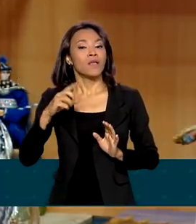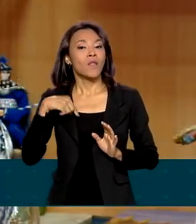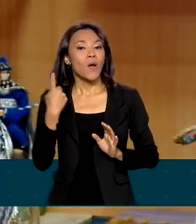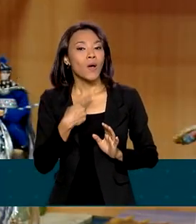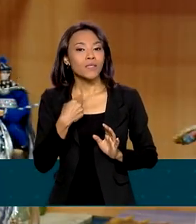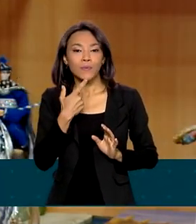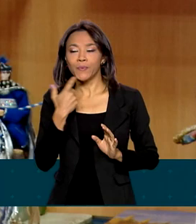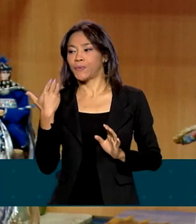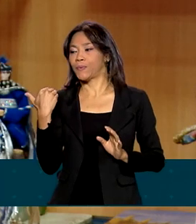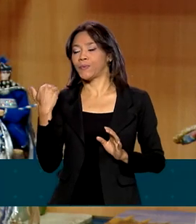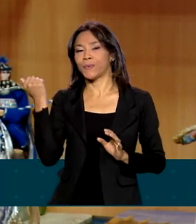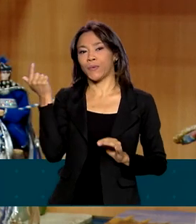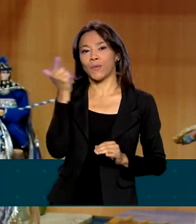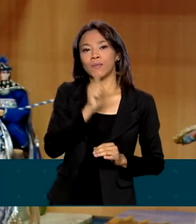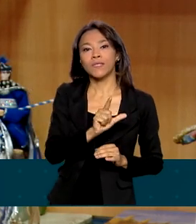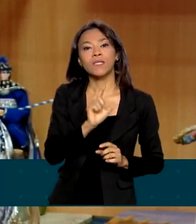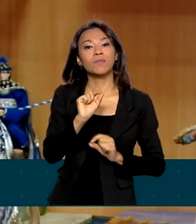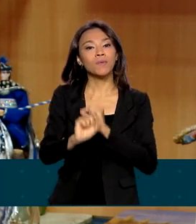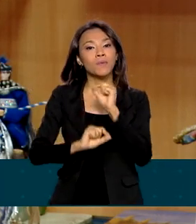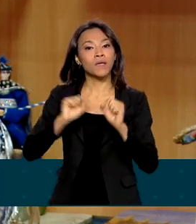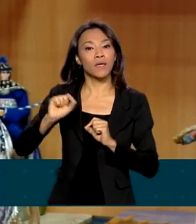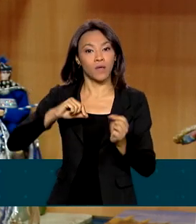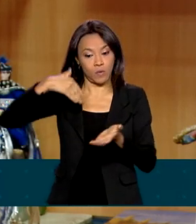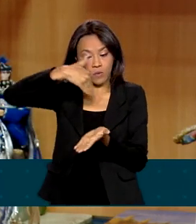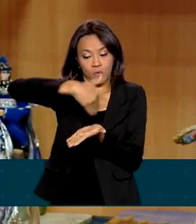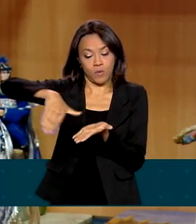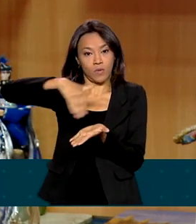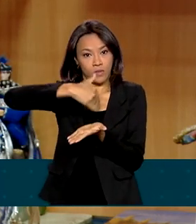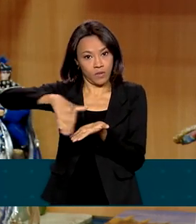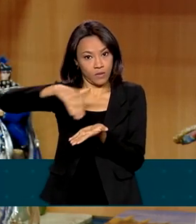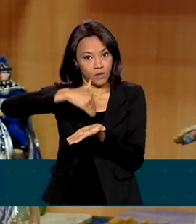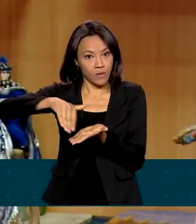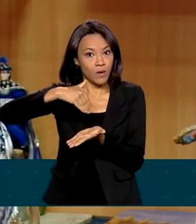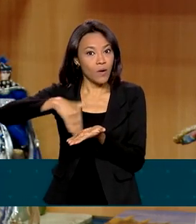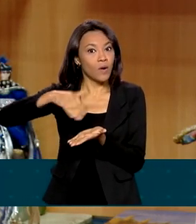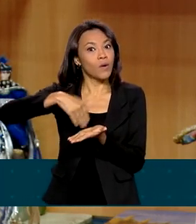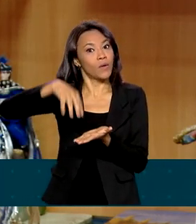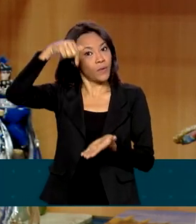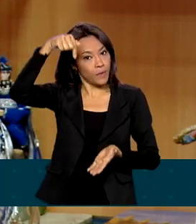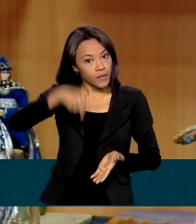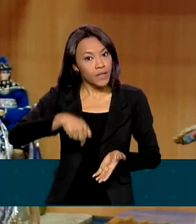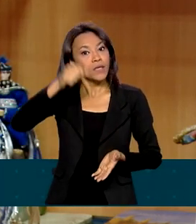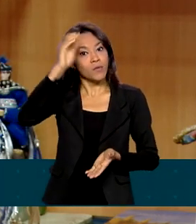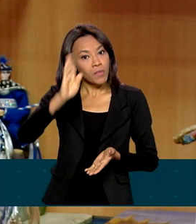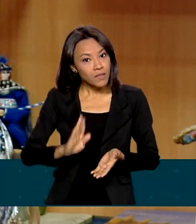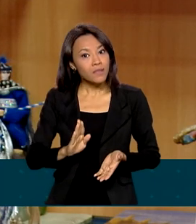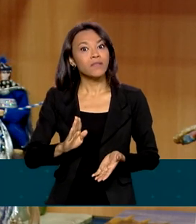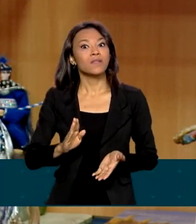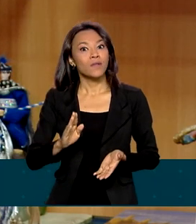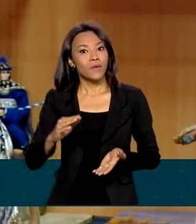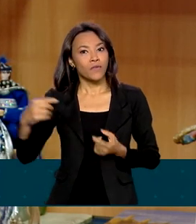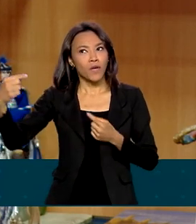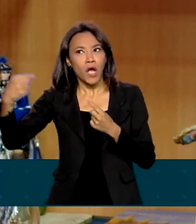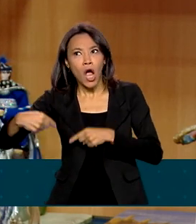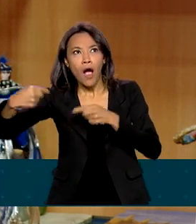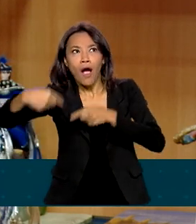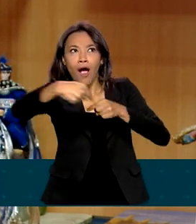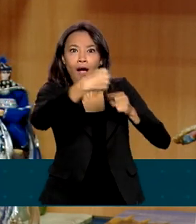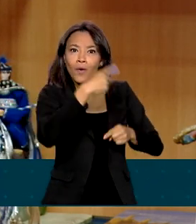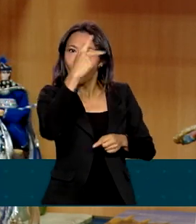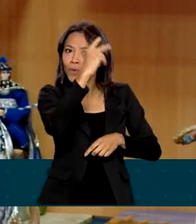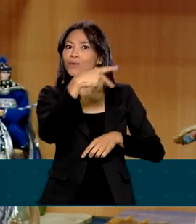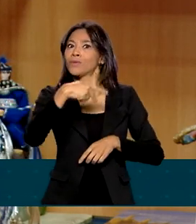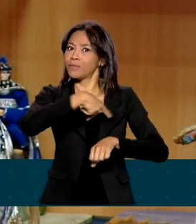acabamos de ganhar um escritório Regional para as Américas aqui no Brasil em concorrência com outros países inclusive